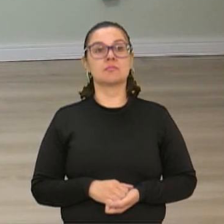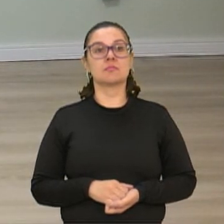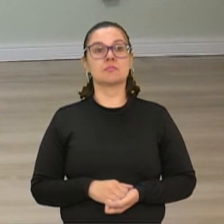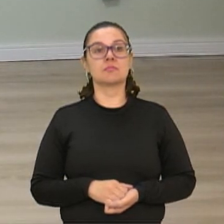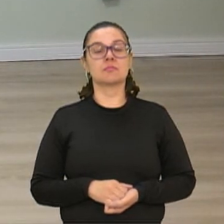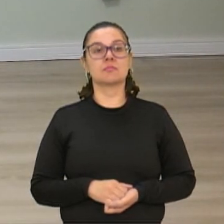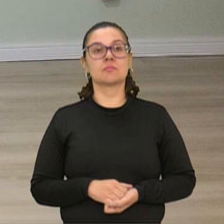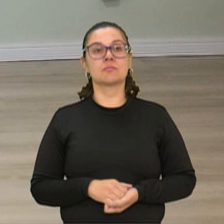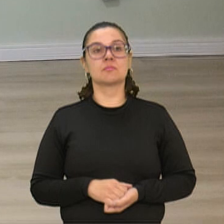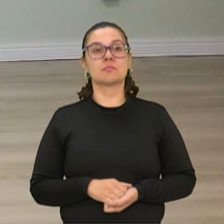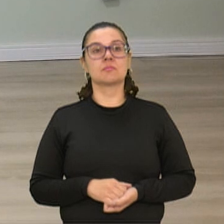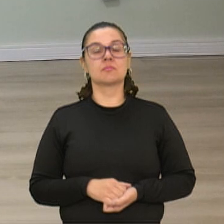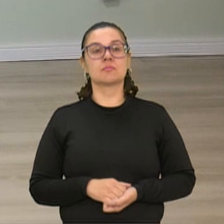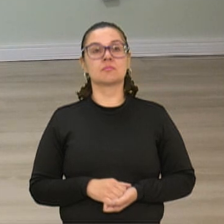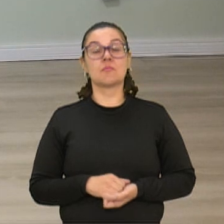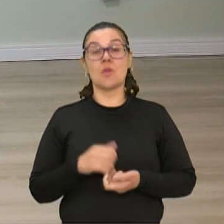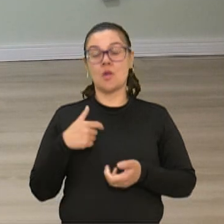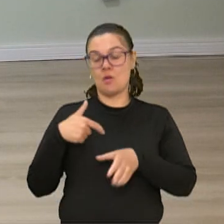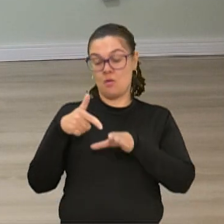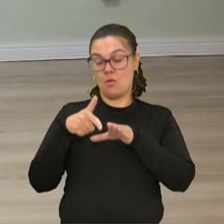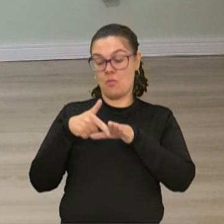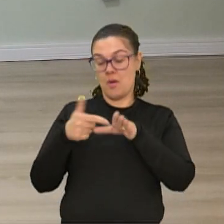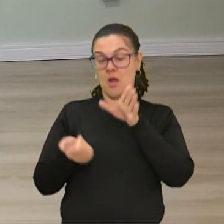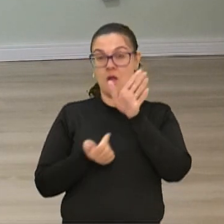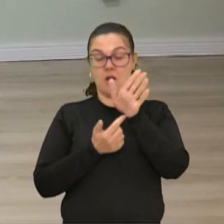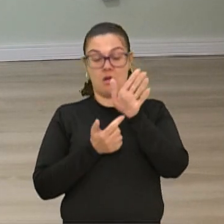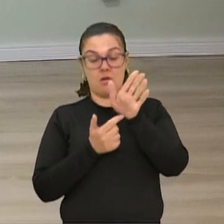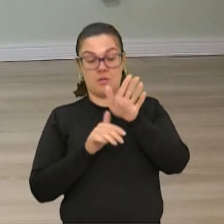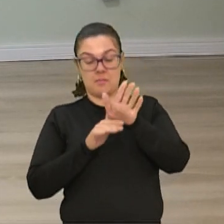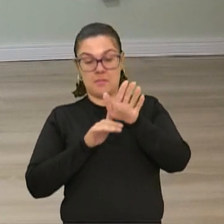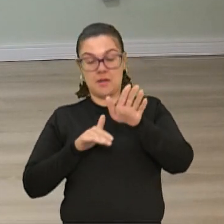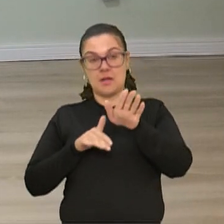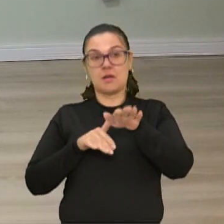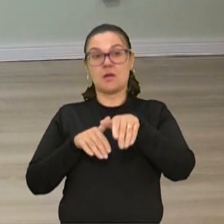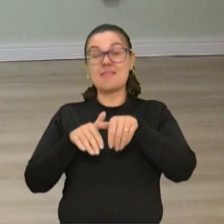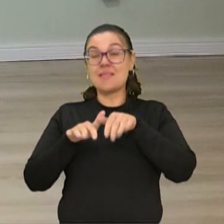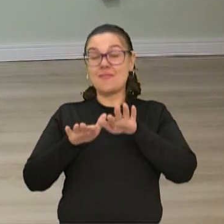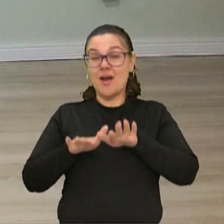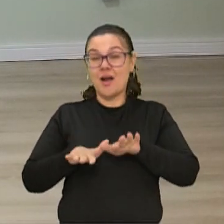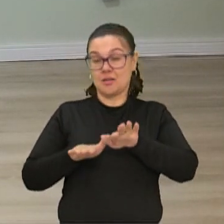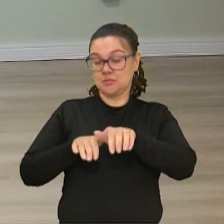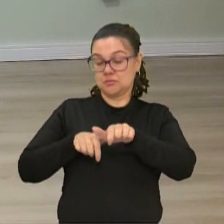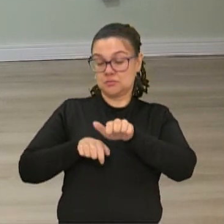chão, ó. Eu vou avançar. Gente, é um movimento lento,